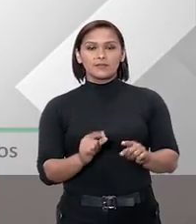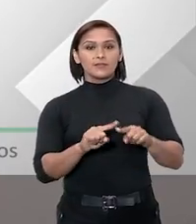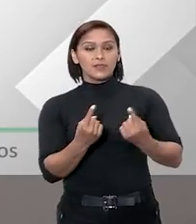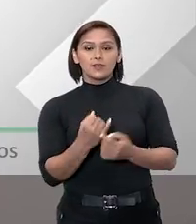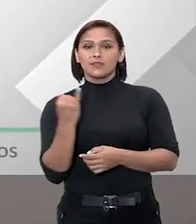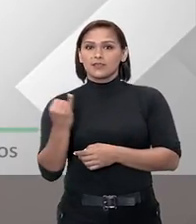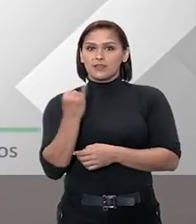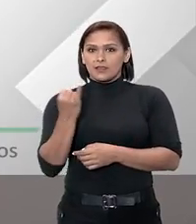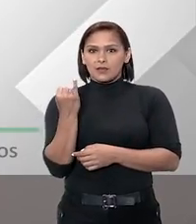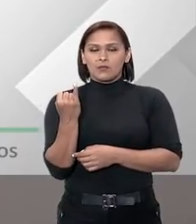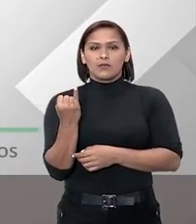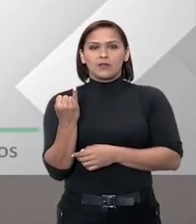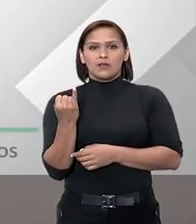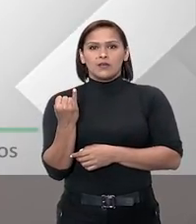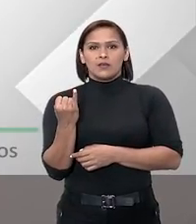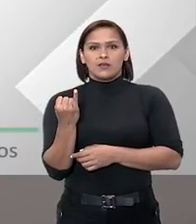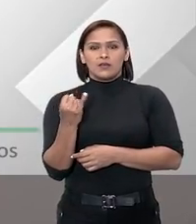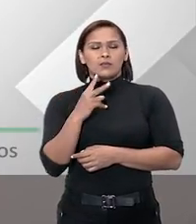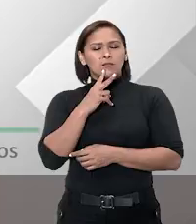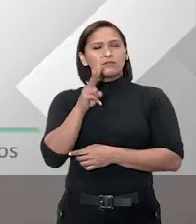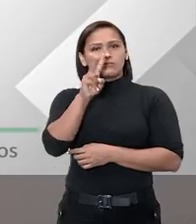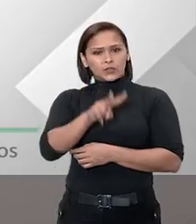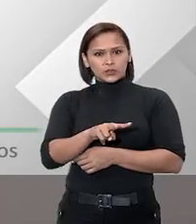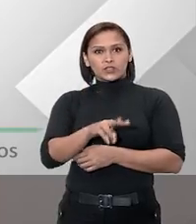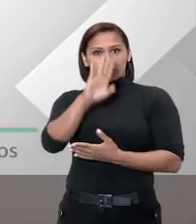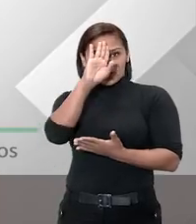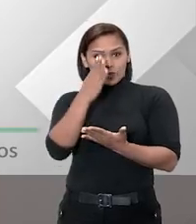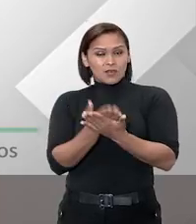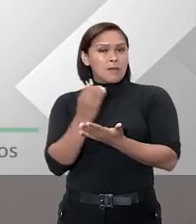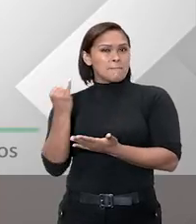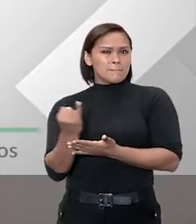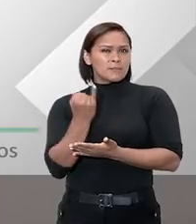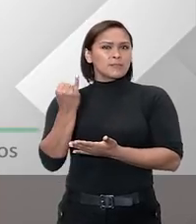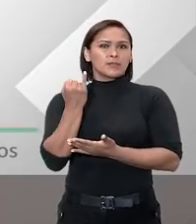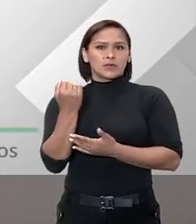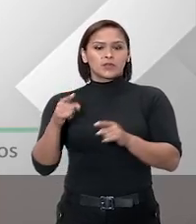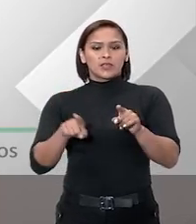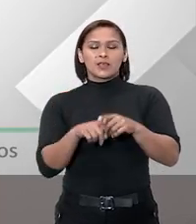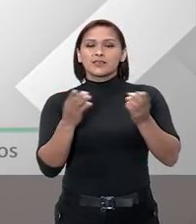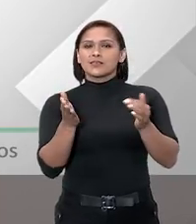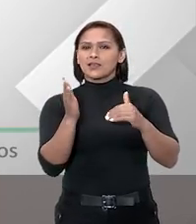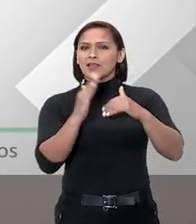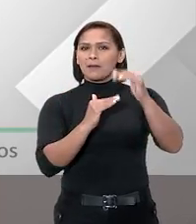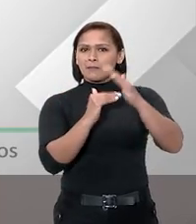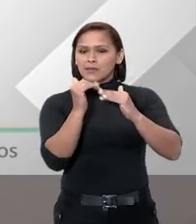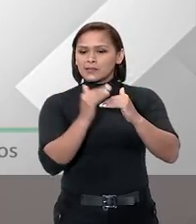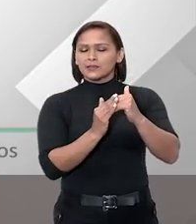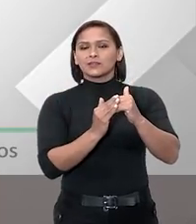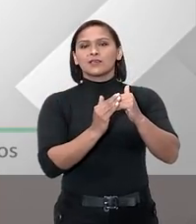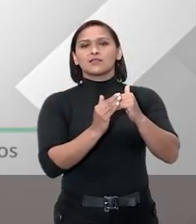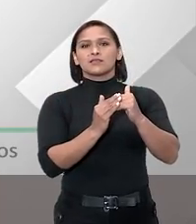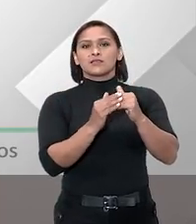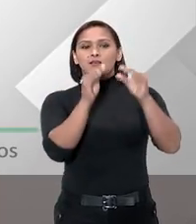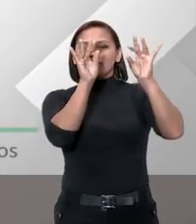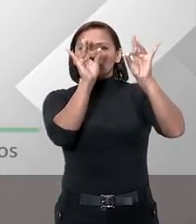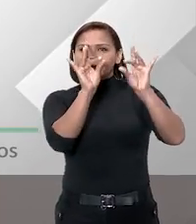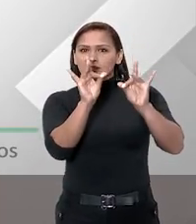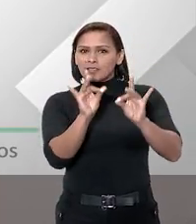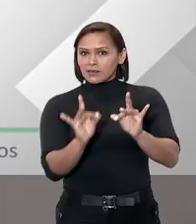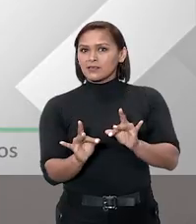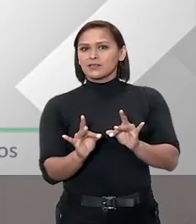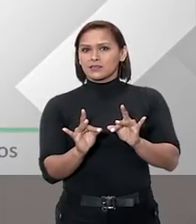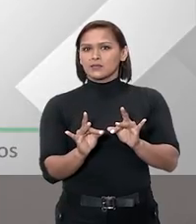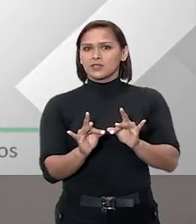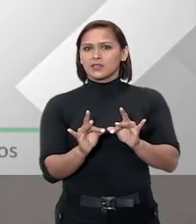é muito importante, eu considero fundamental aí essa capacitação, essa